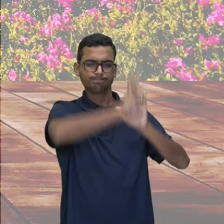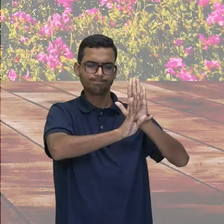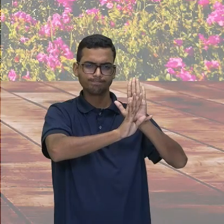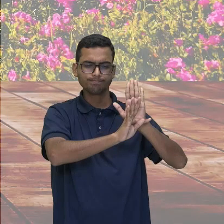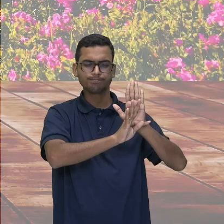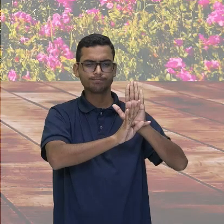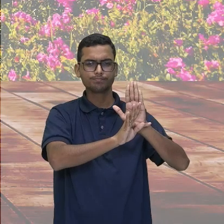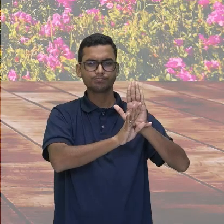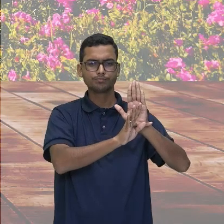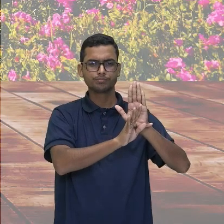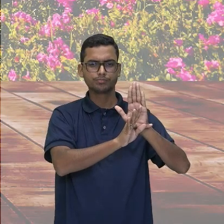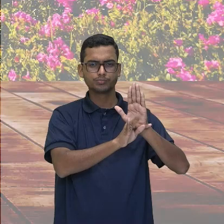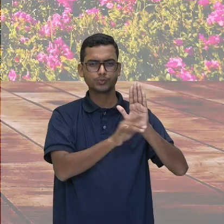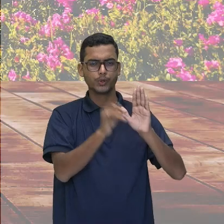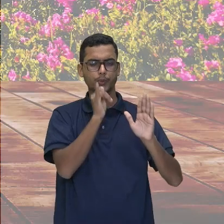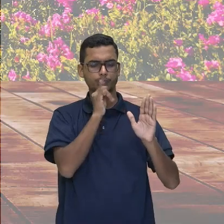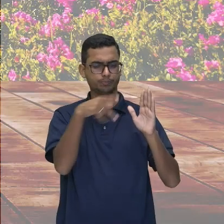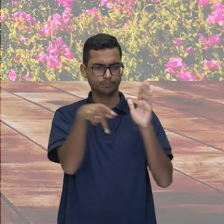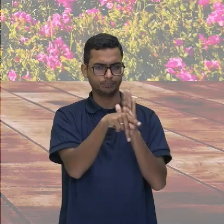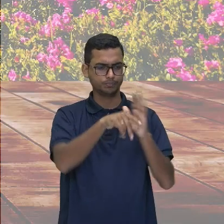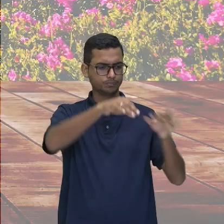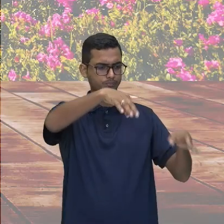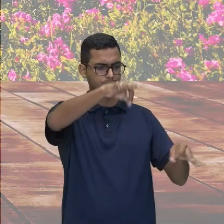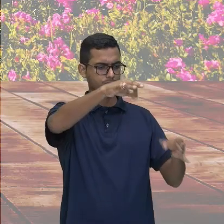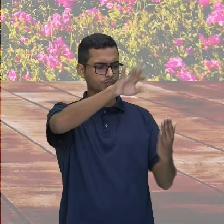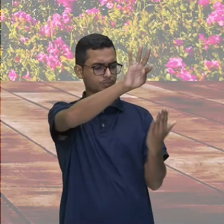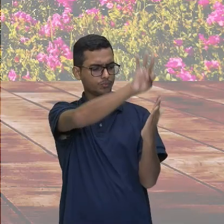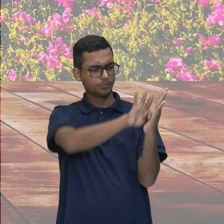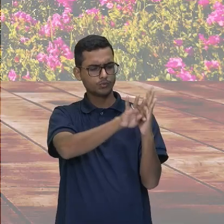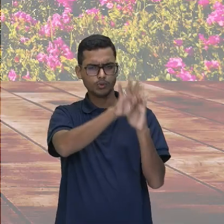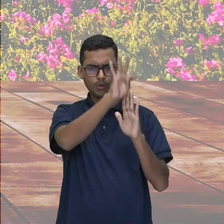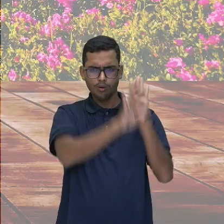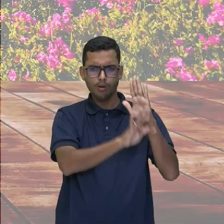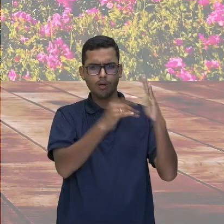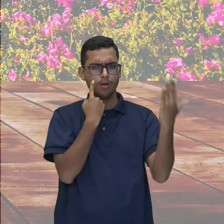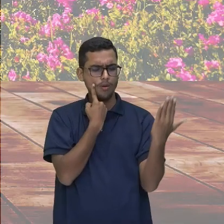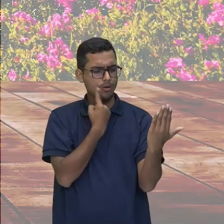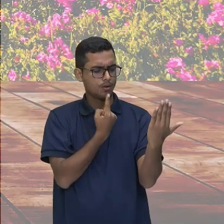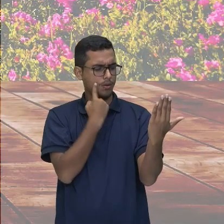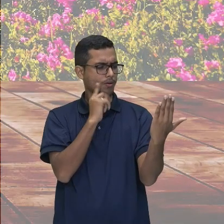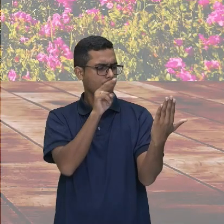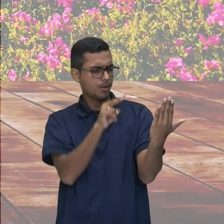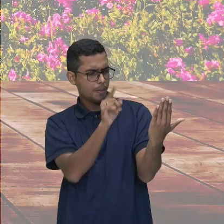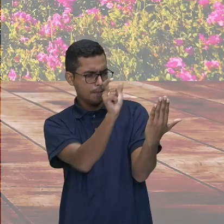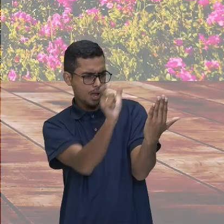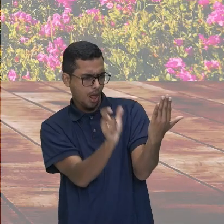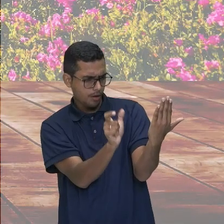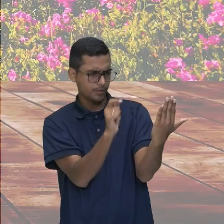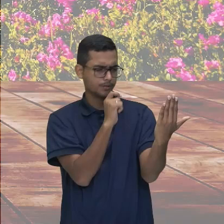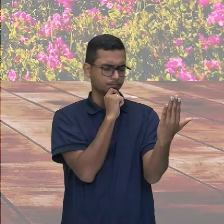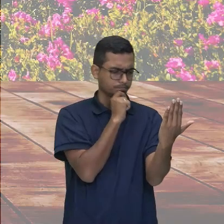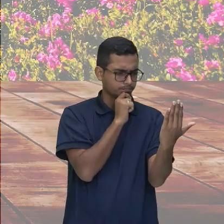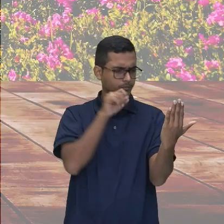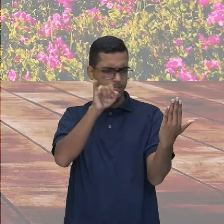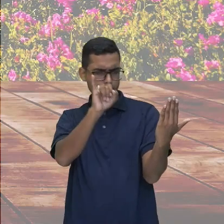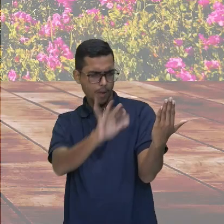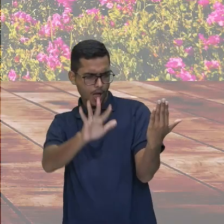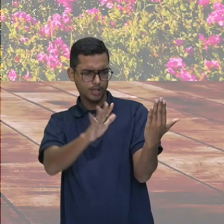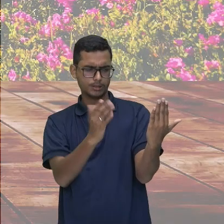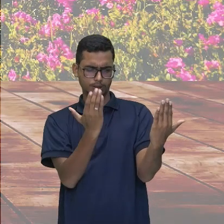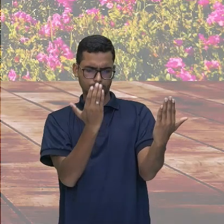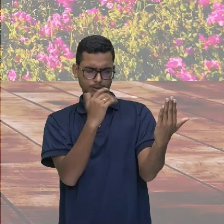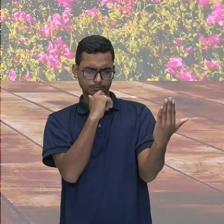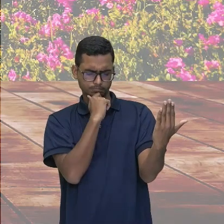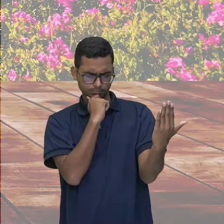vê um texto, passe na sua frente. Você olha a imagem, você vê algumas palavras ali. Dá para desconfiar logo